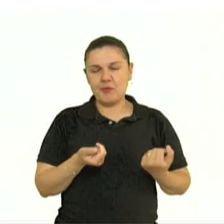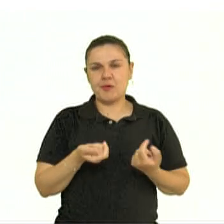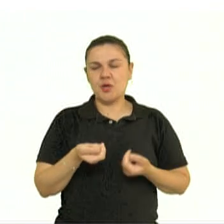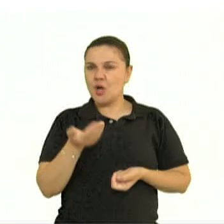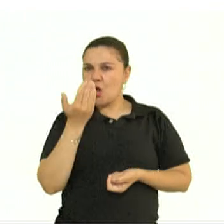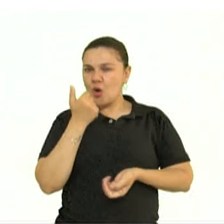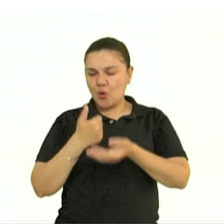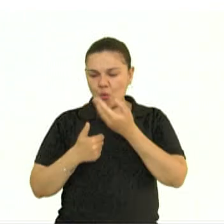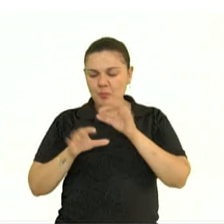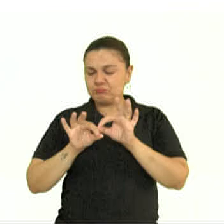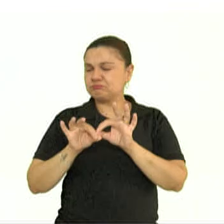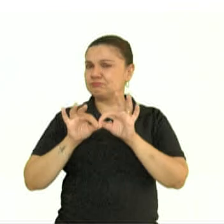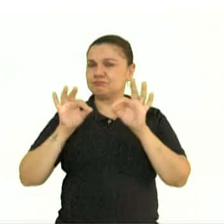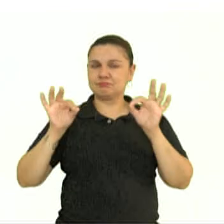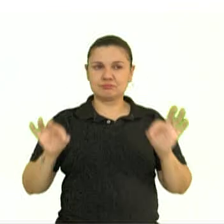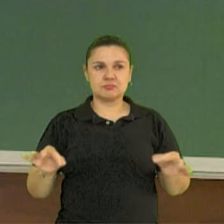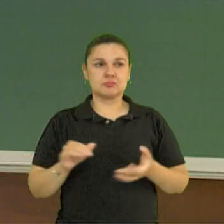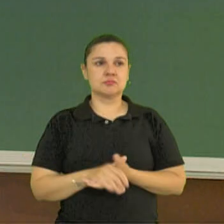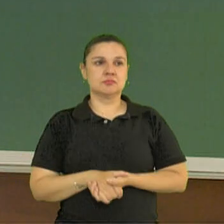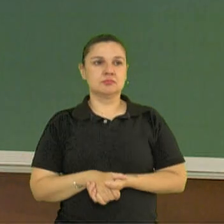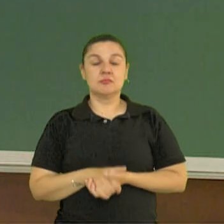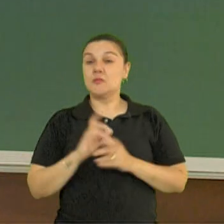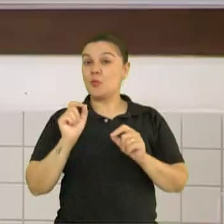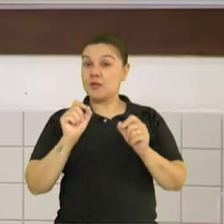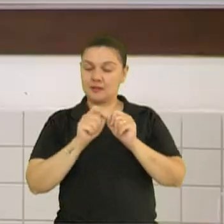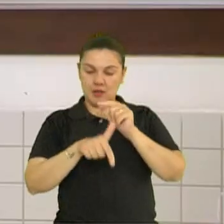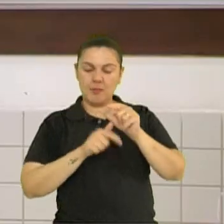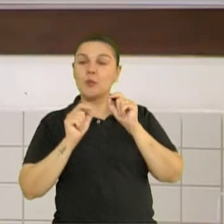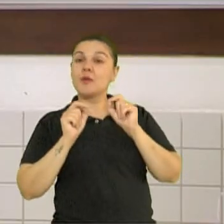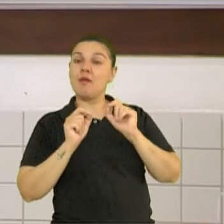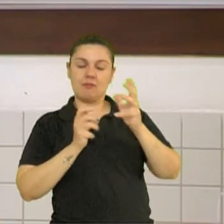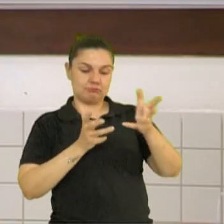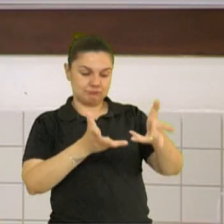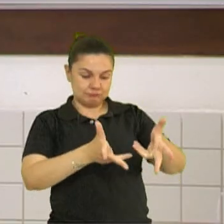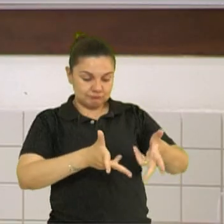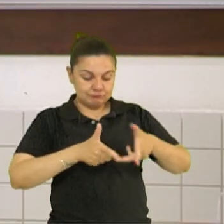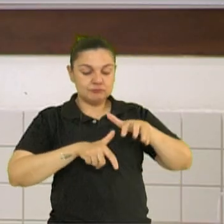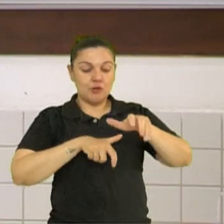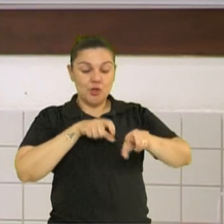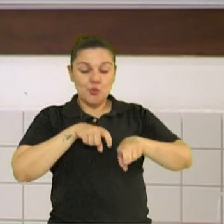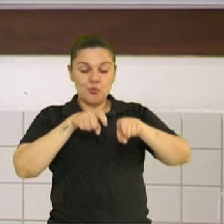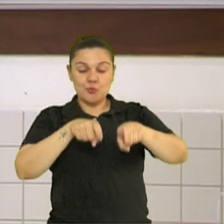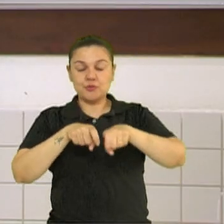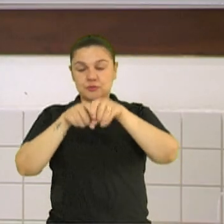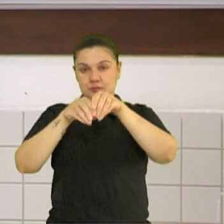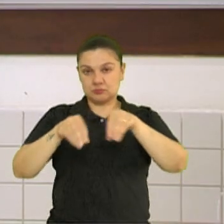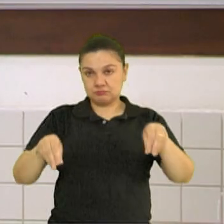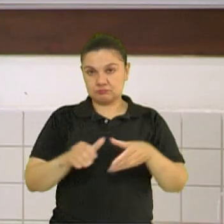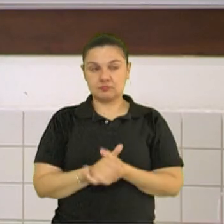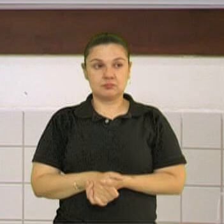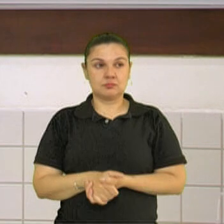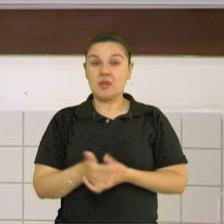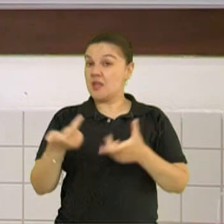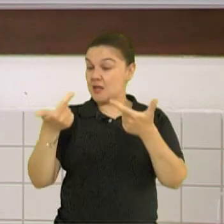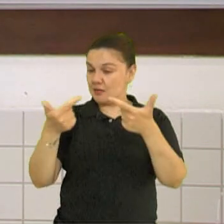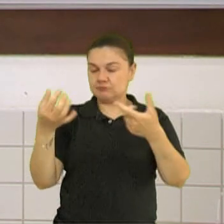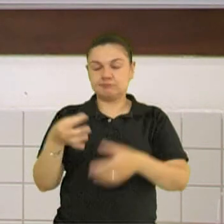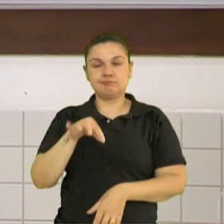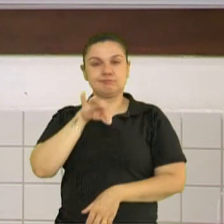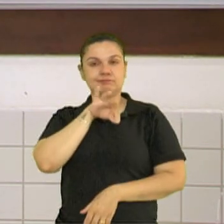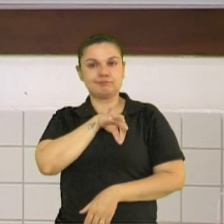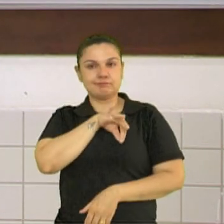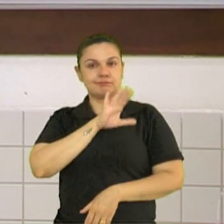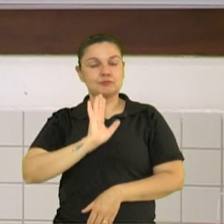Que ele faz o quê? Fica lá, arando e cultivando a terra. E também não recebe por isso,